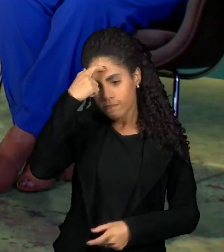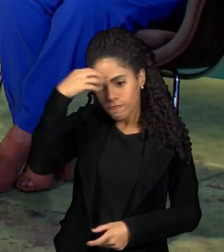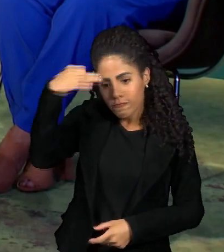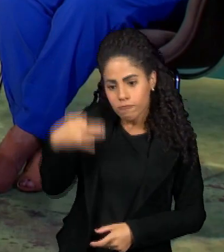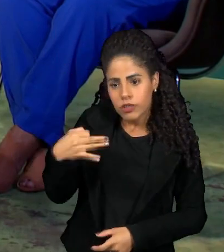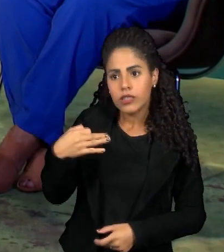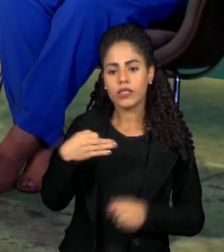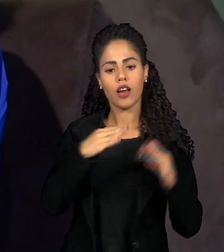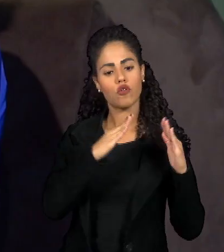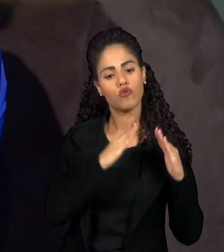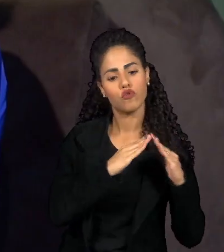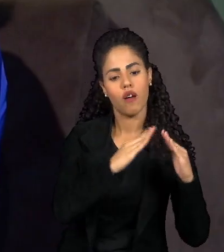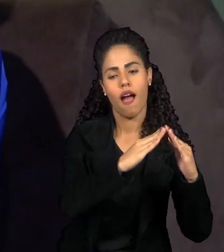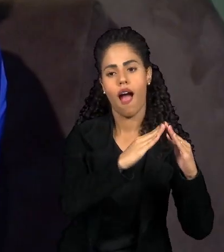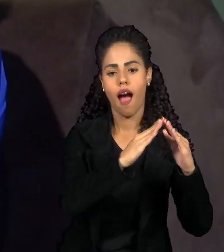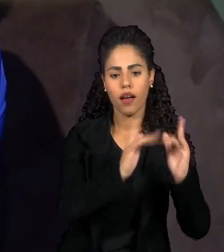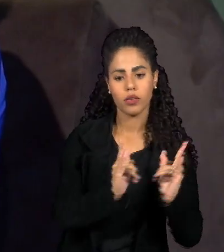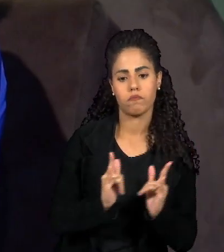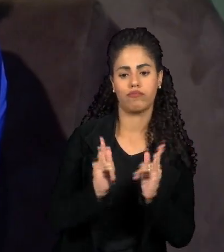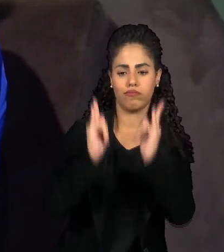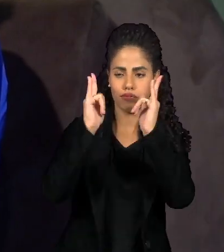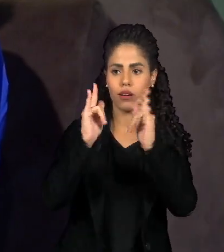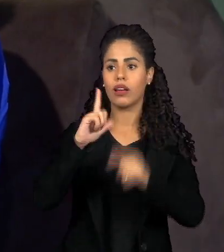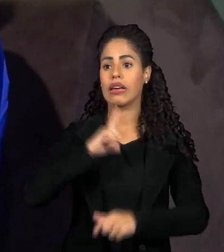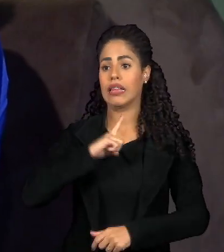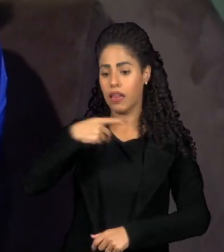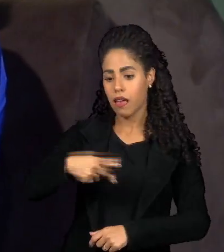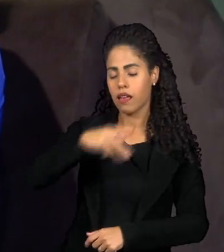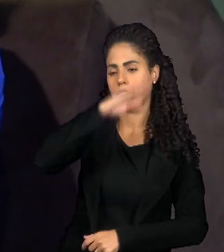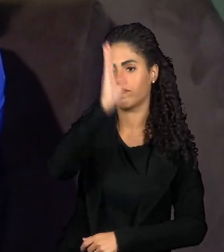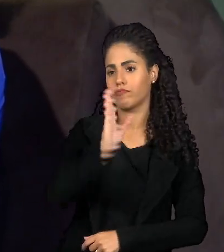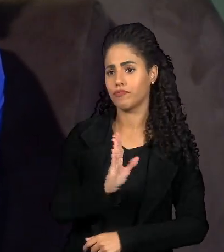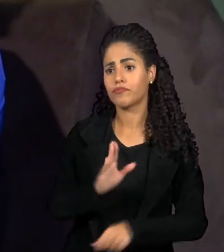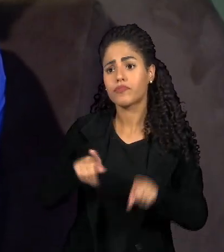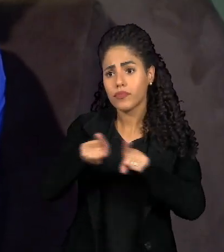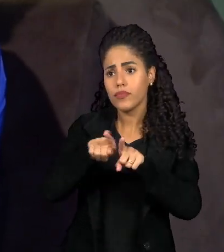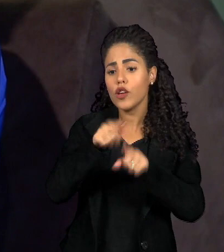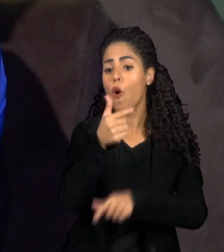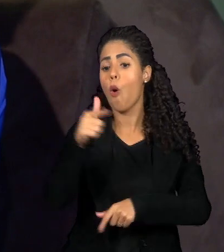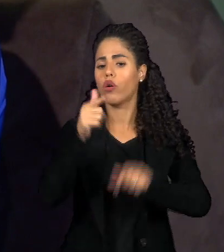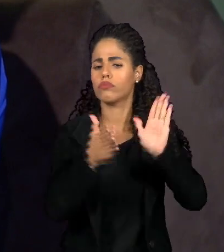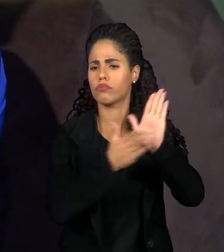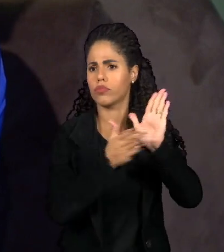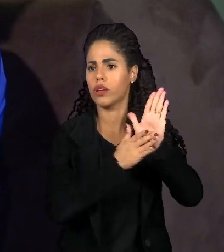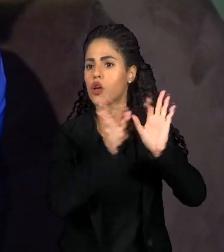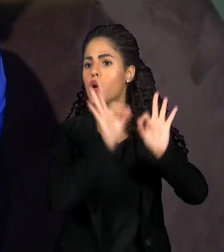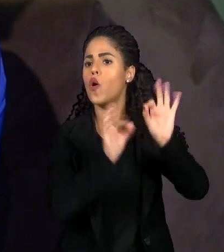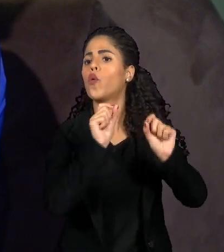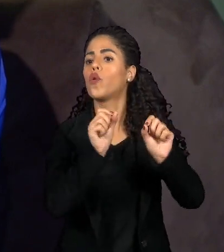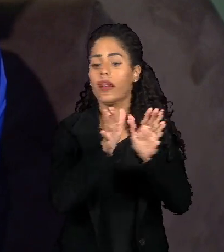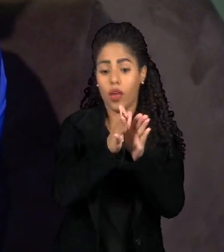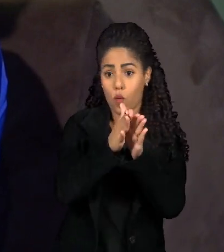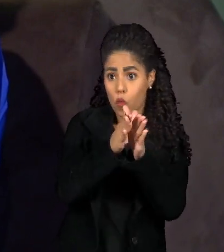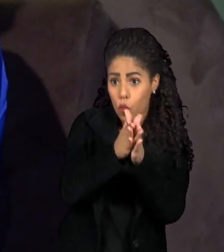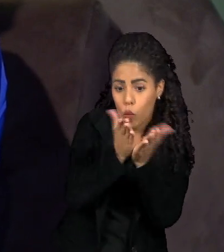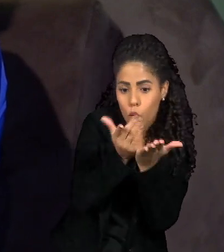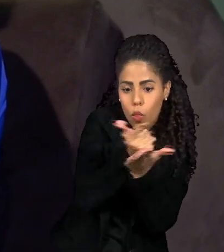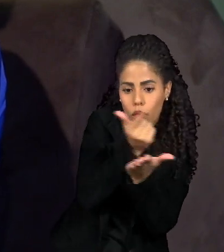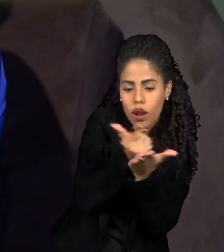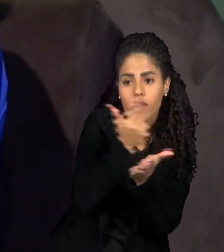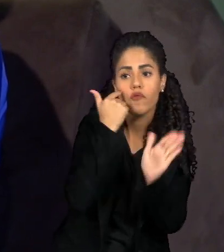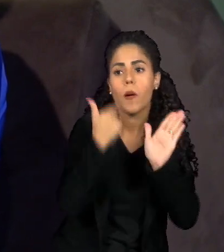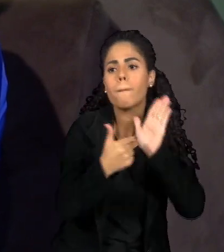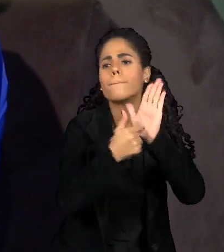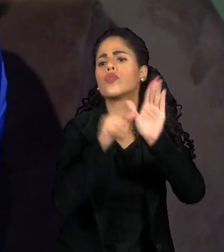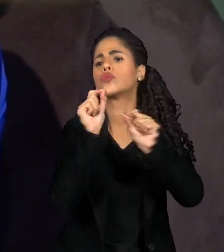de propriedade em determinados grupos sociais no Brasil. E uma outra proposta que o livro traz, né, a minha pesquisa também é